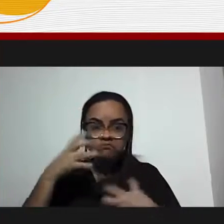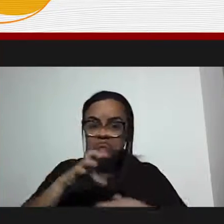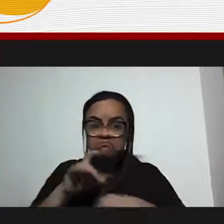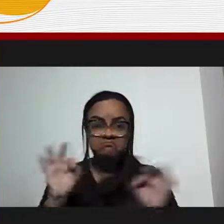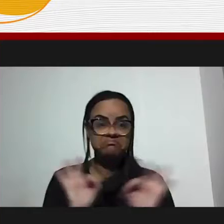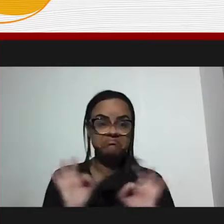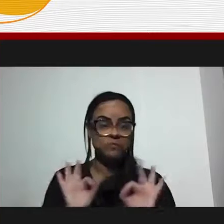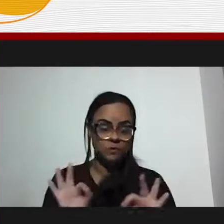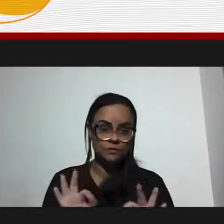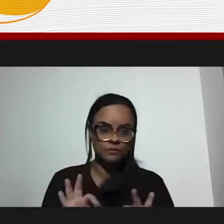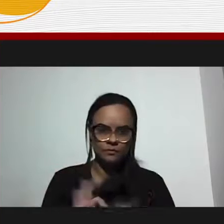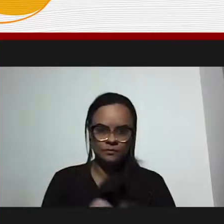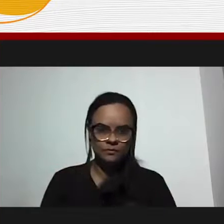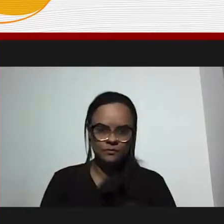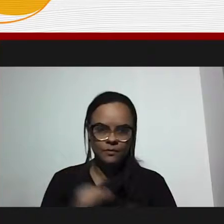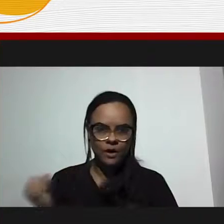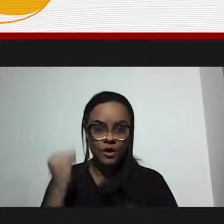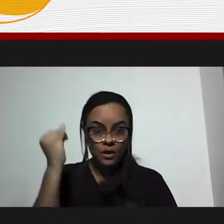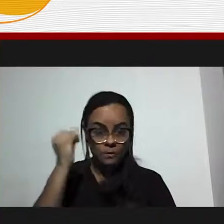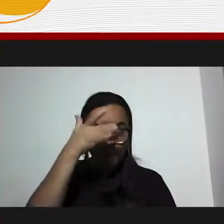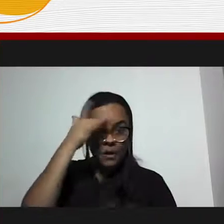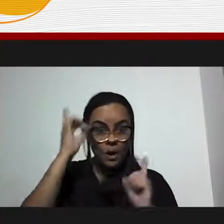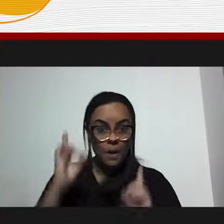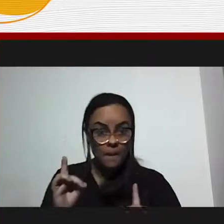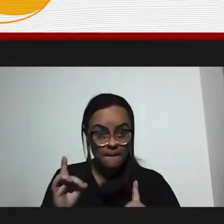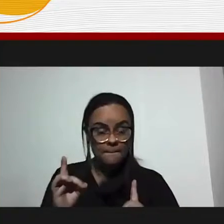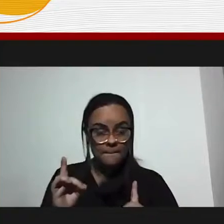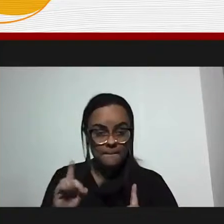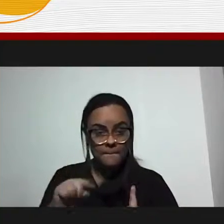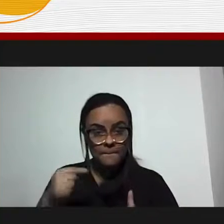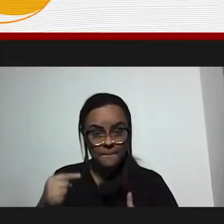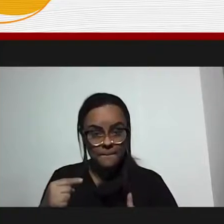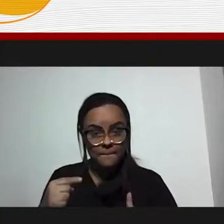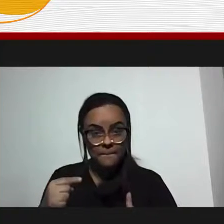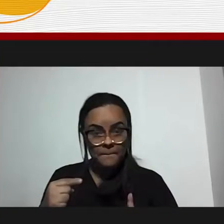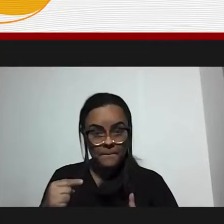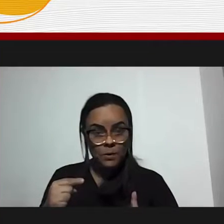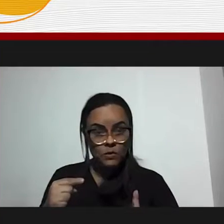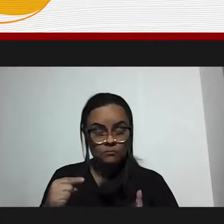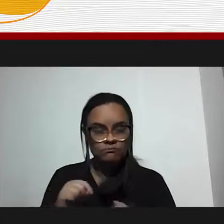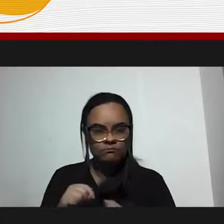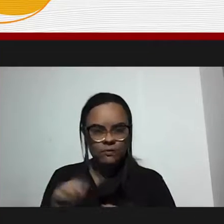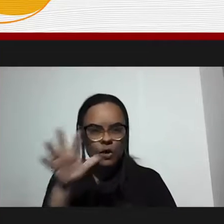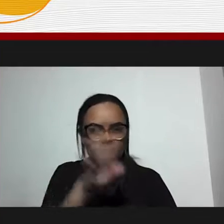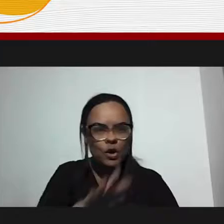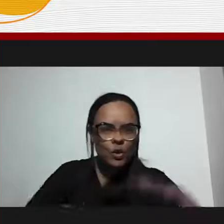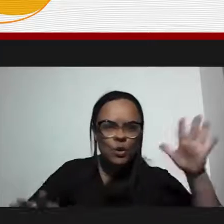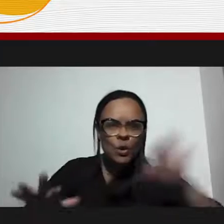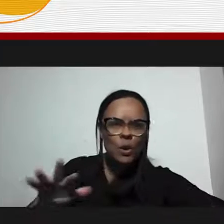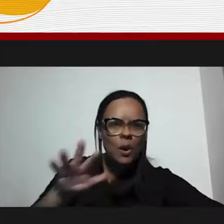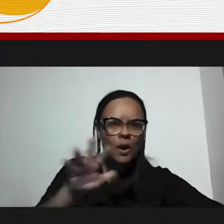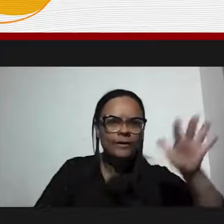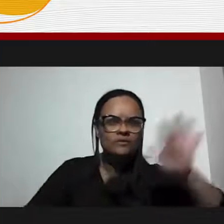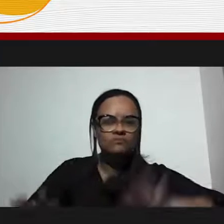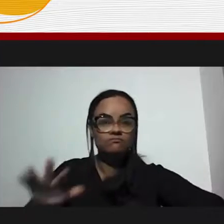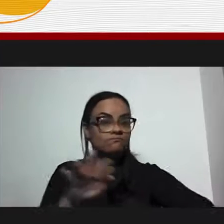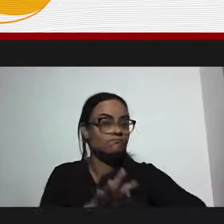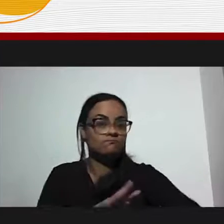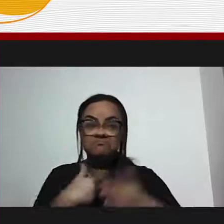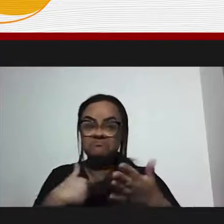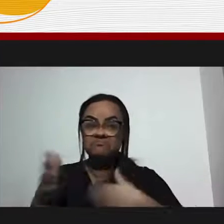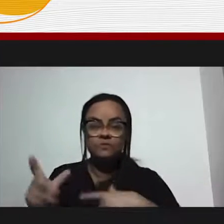que é importante as pessoas com deficiência ocuparem todos os espaços possíveis e